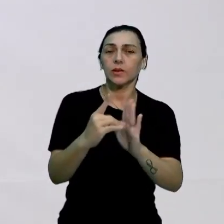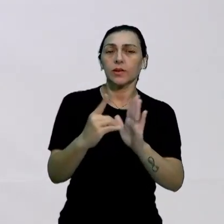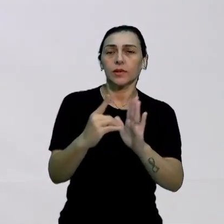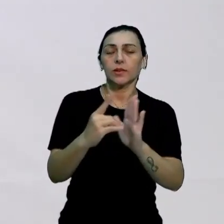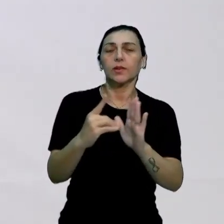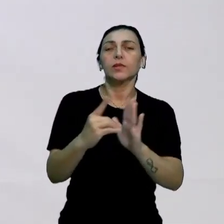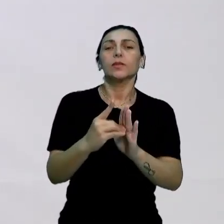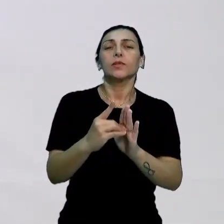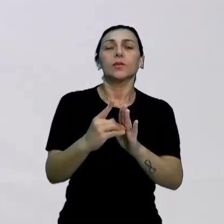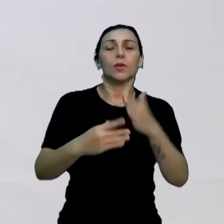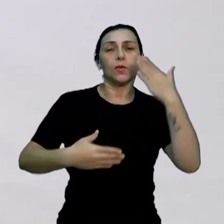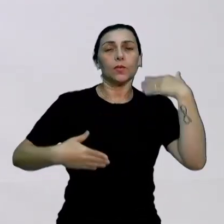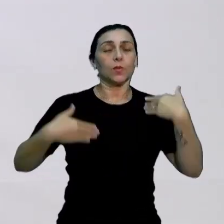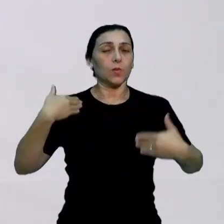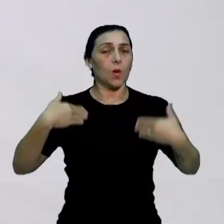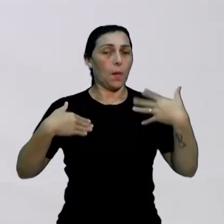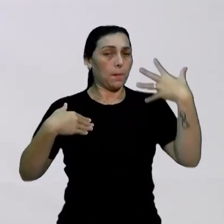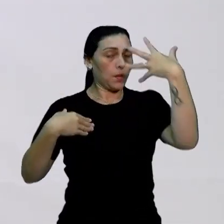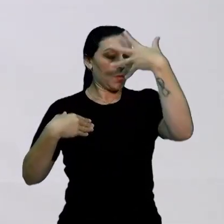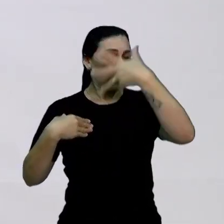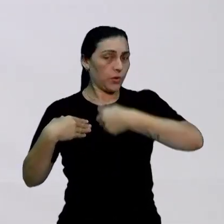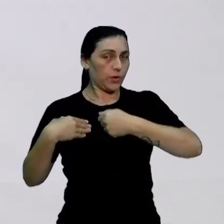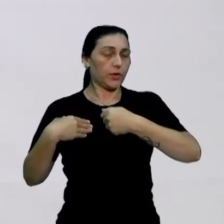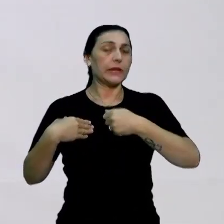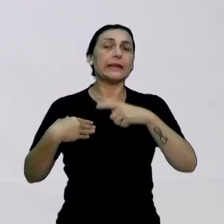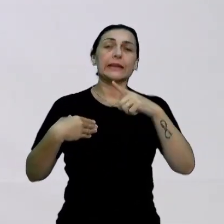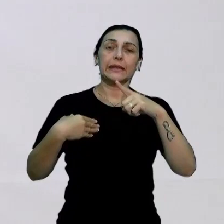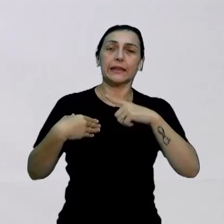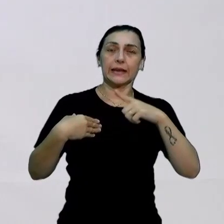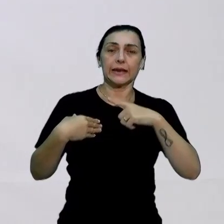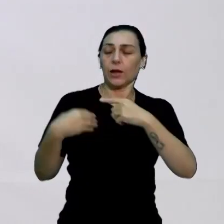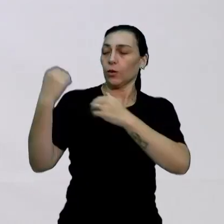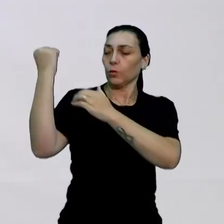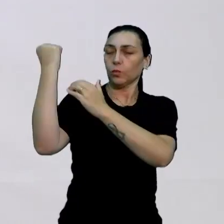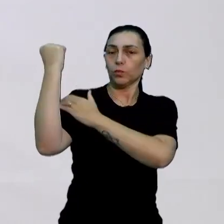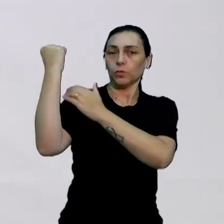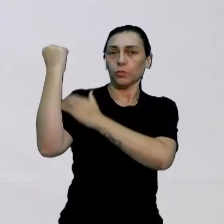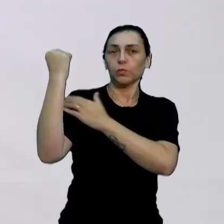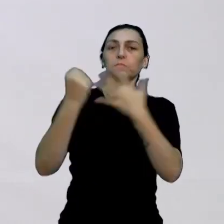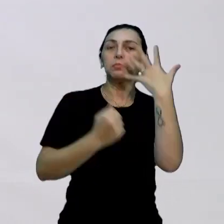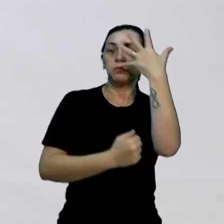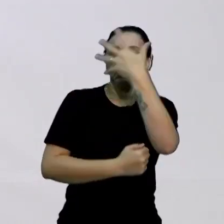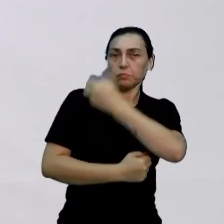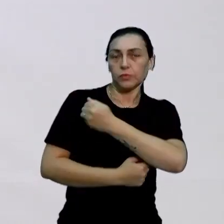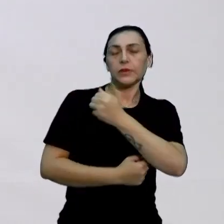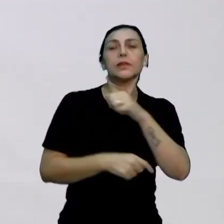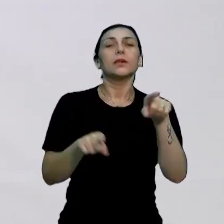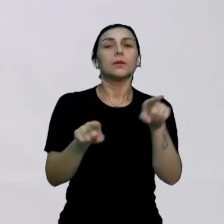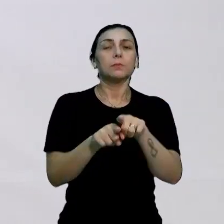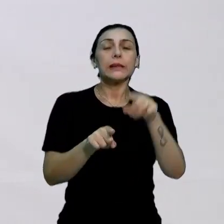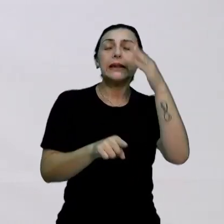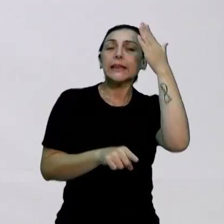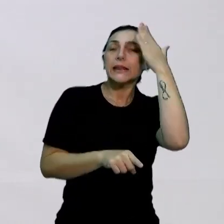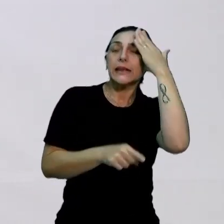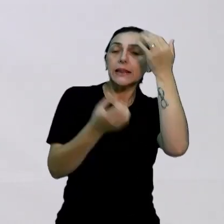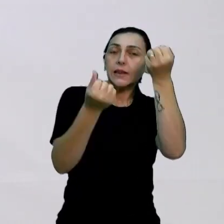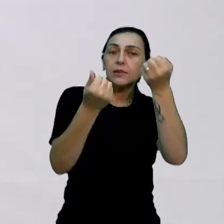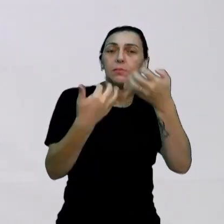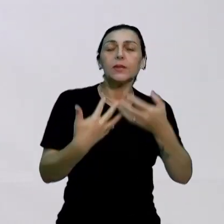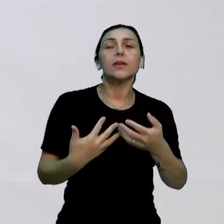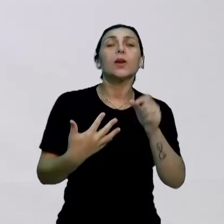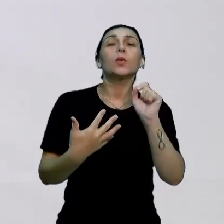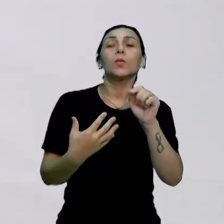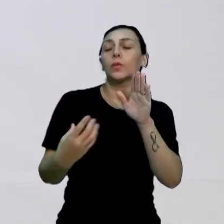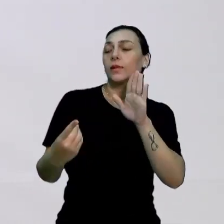bons corpos, bonitos, enfim, que tem um belo físico. E lá ele deixa a entender que